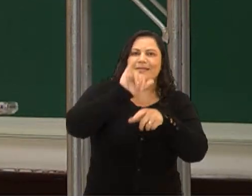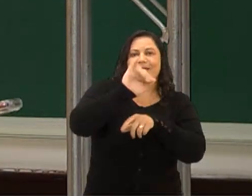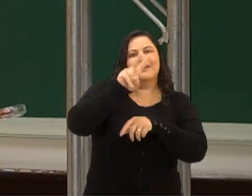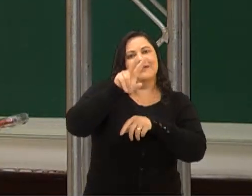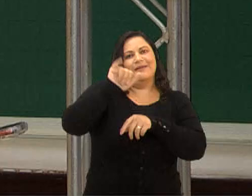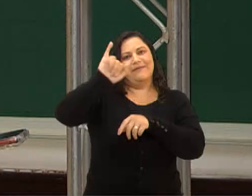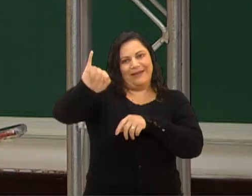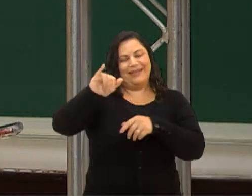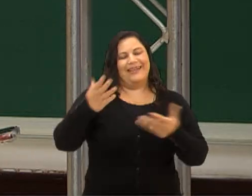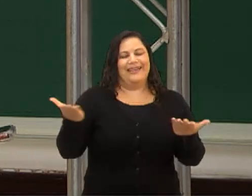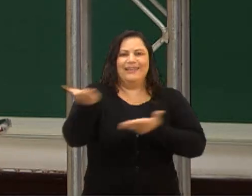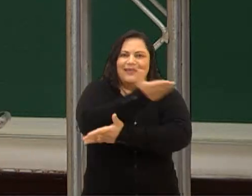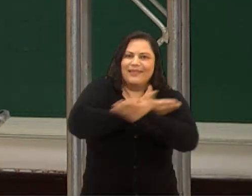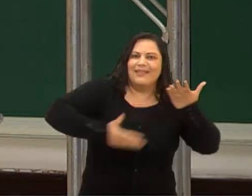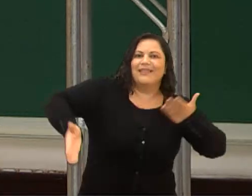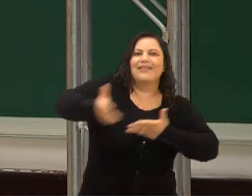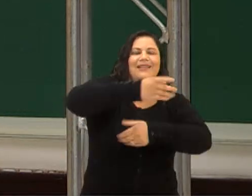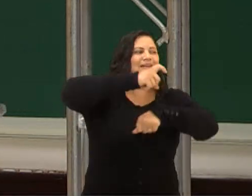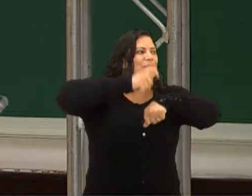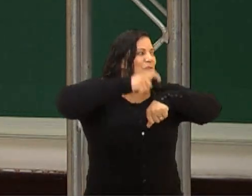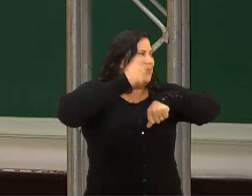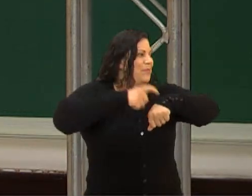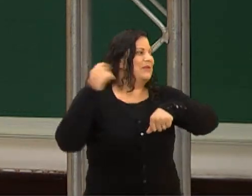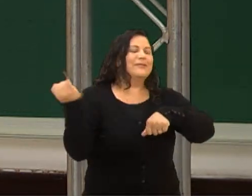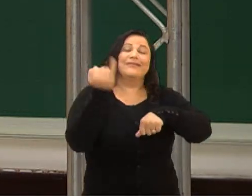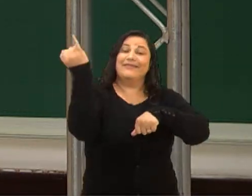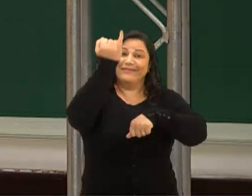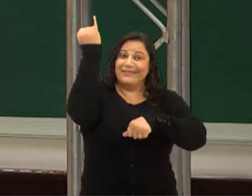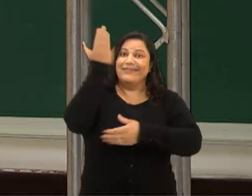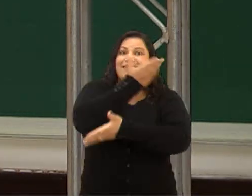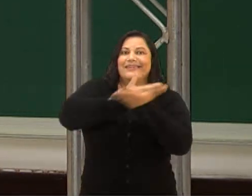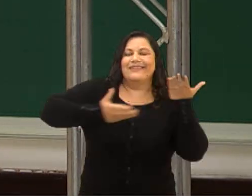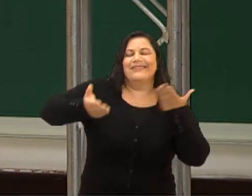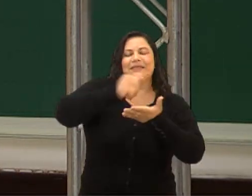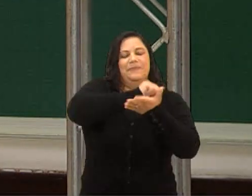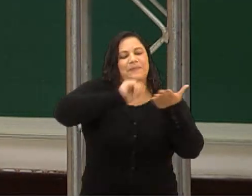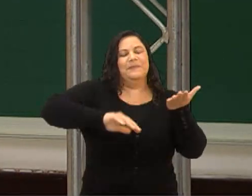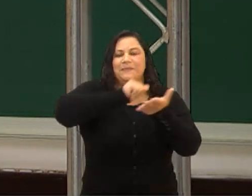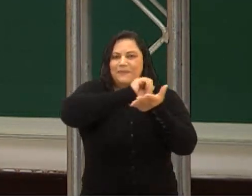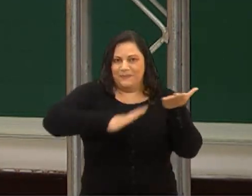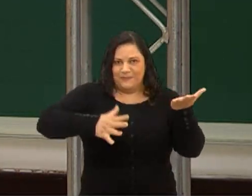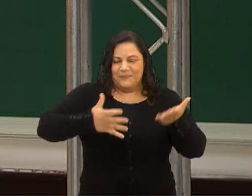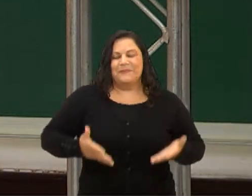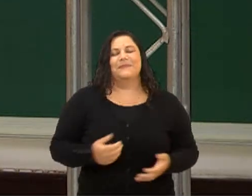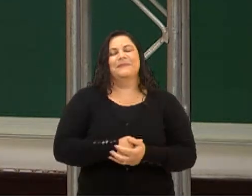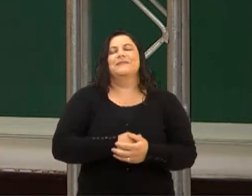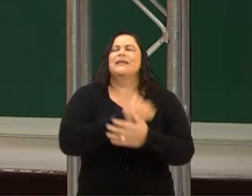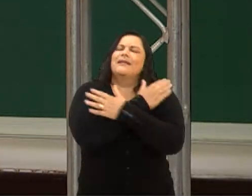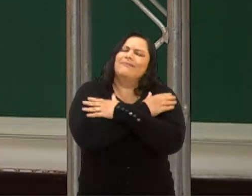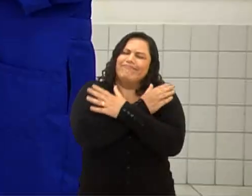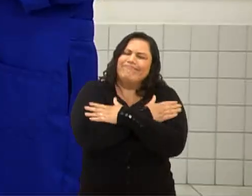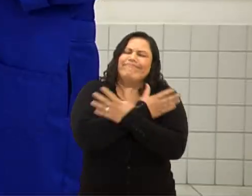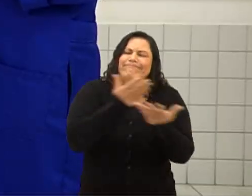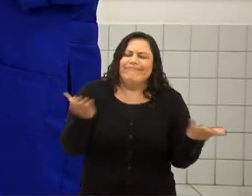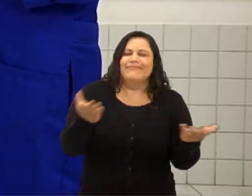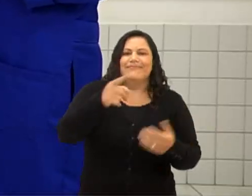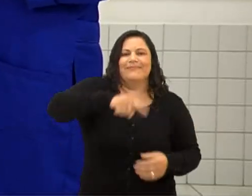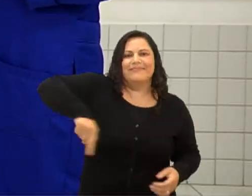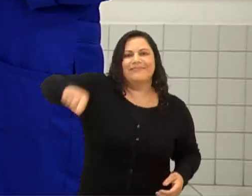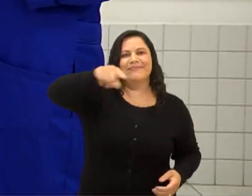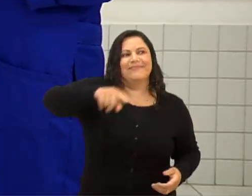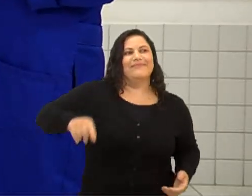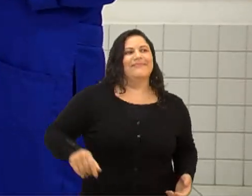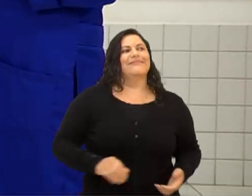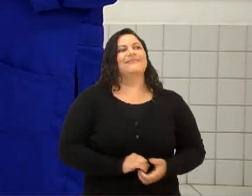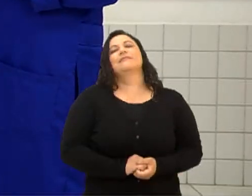gente nesse momento tão importante aí que estamos vivendo e temos que fazer essas atividades à distância, né? Então, um abraço para todos vocês aí de Ivaí. Isso né?